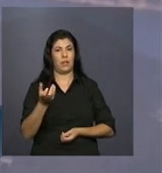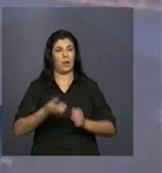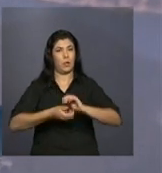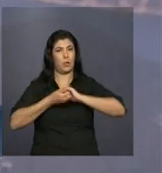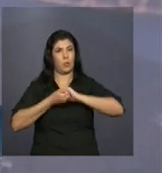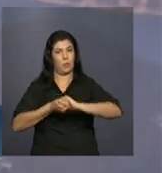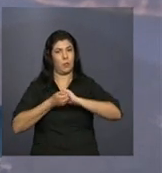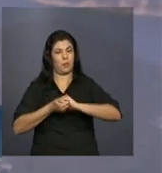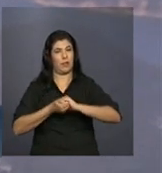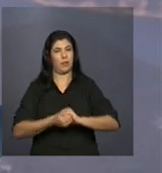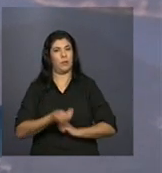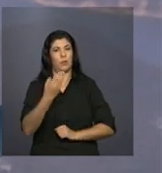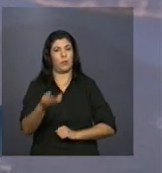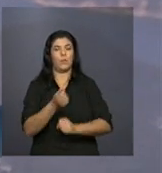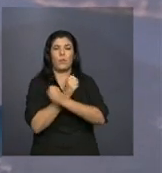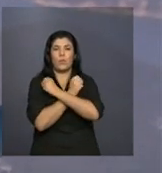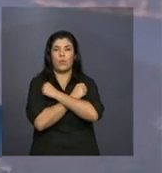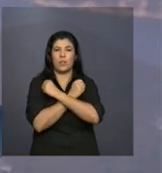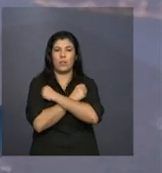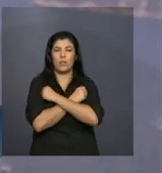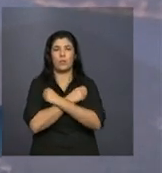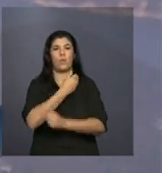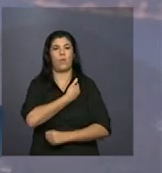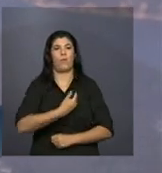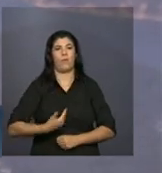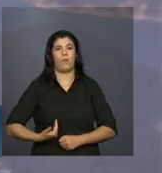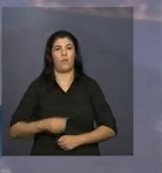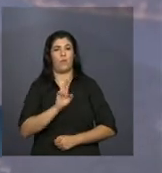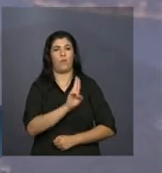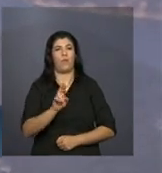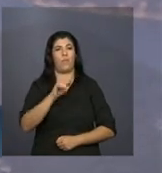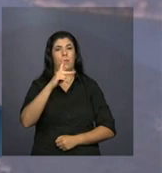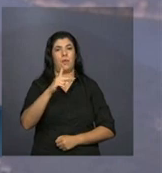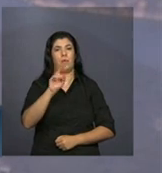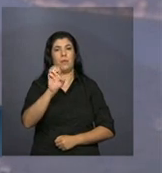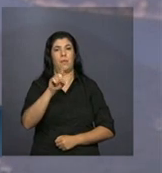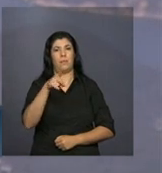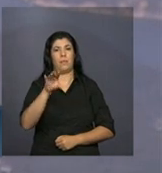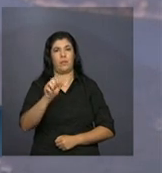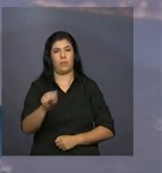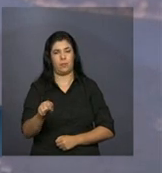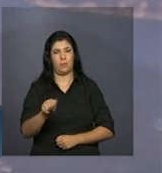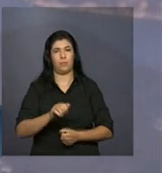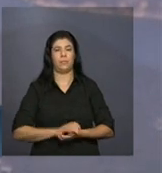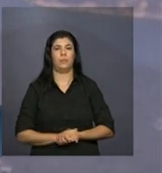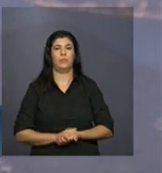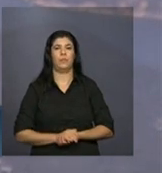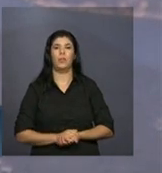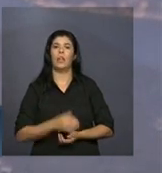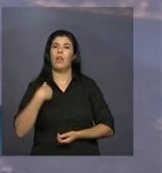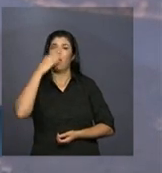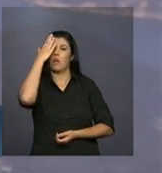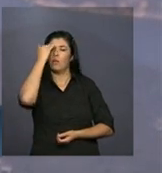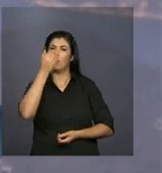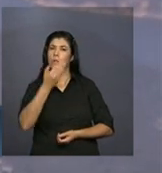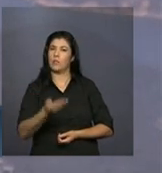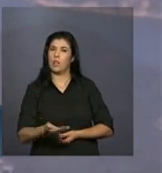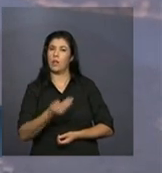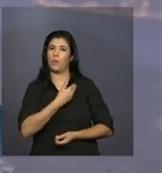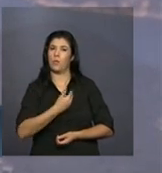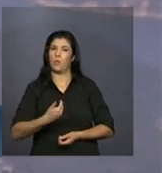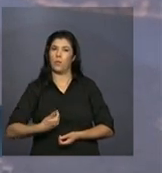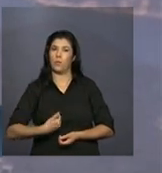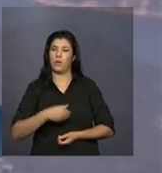governador, o governador Pezão. O Eduardo, eu sei que ele é um homem feliz, um